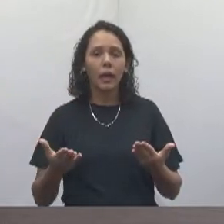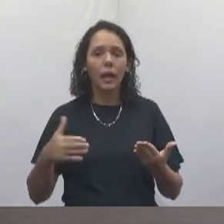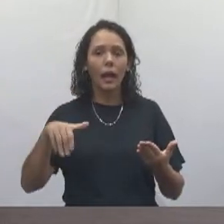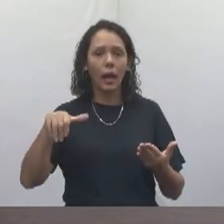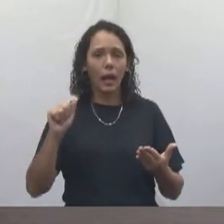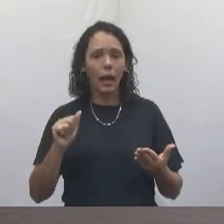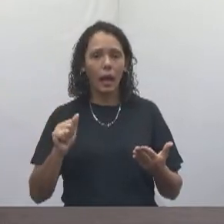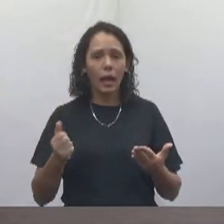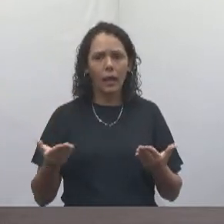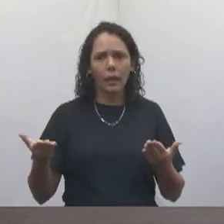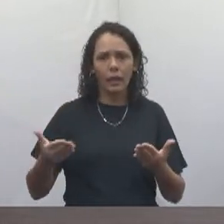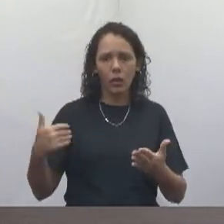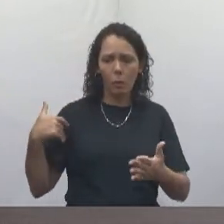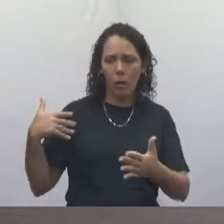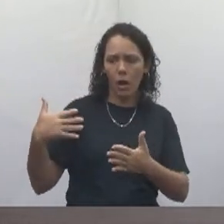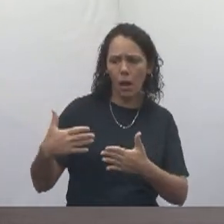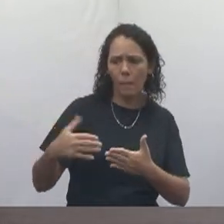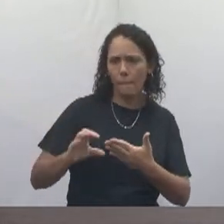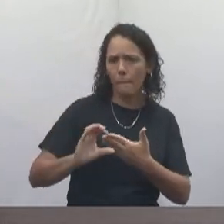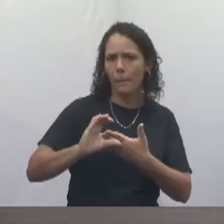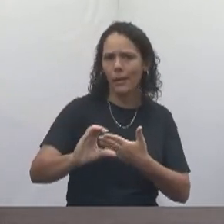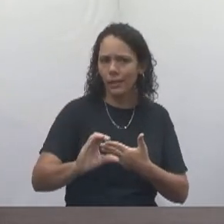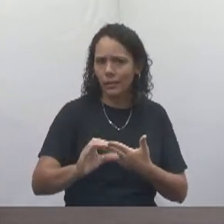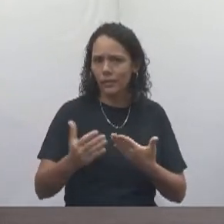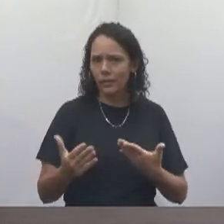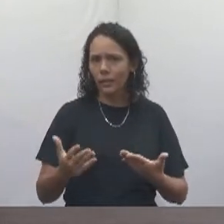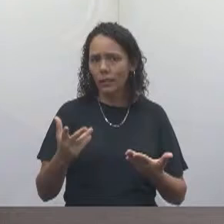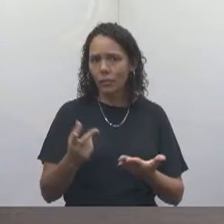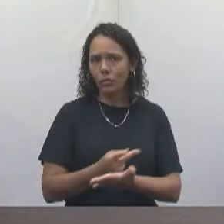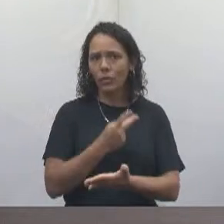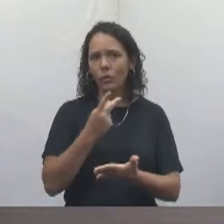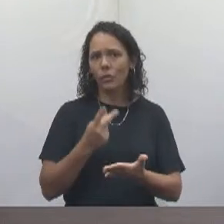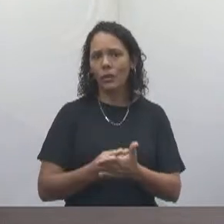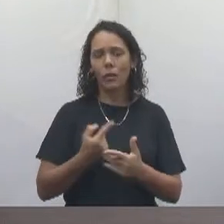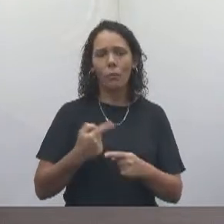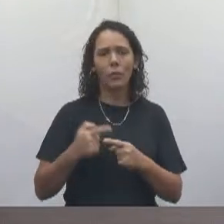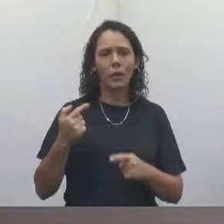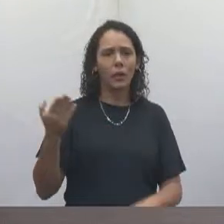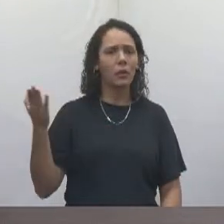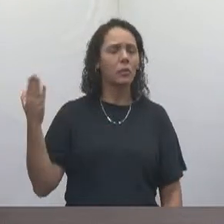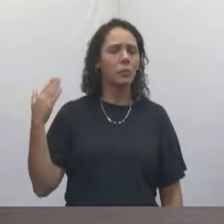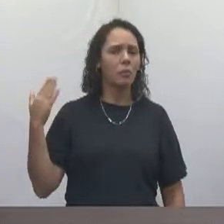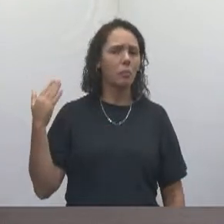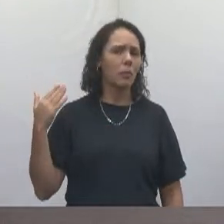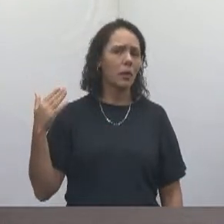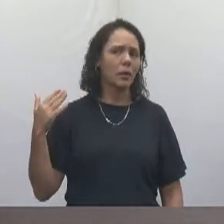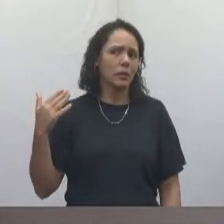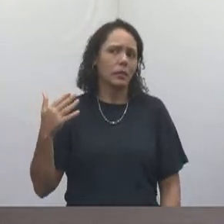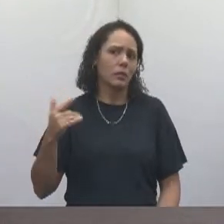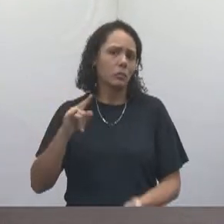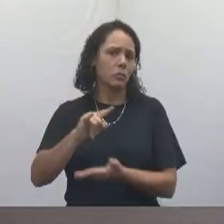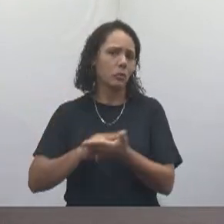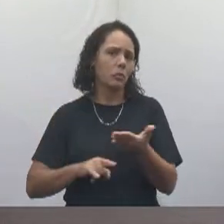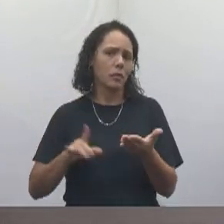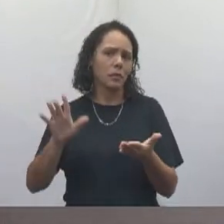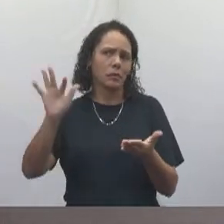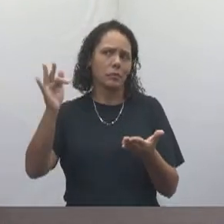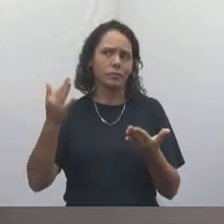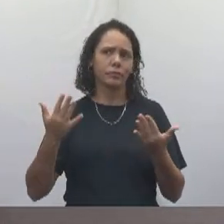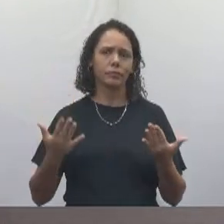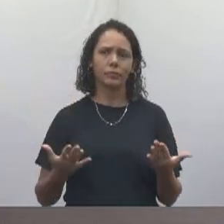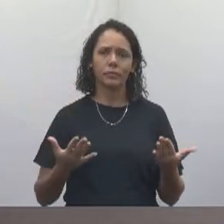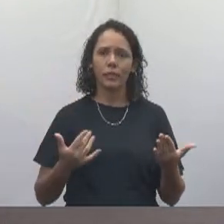C, foi um erro do tribunal lá, porque a nota A não existia para a educação de Jacareí, né? Eu